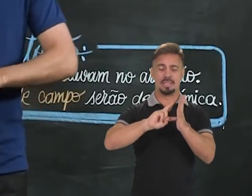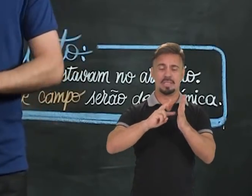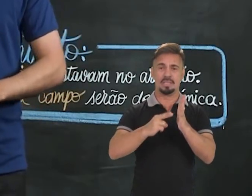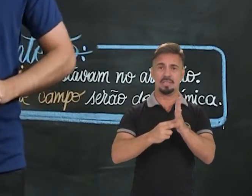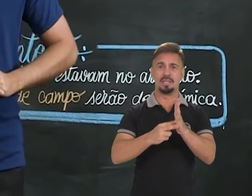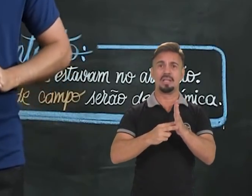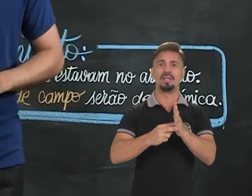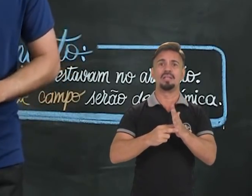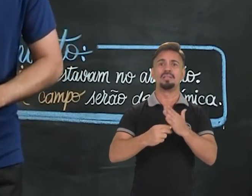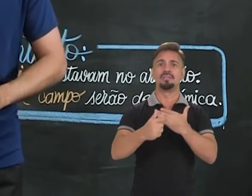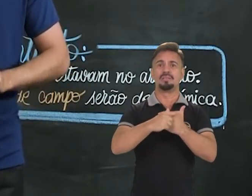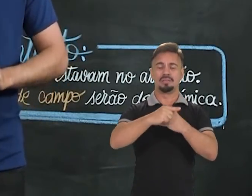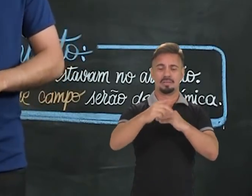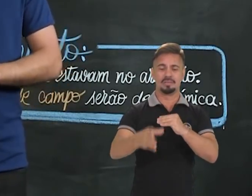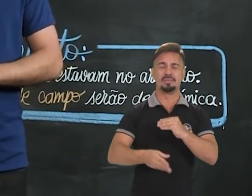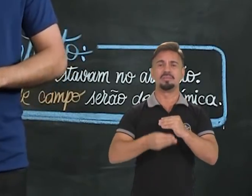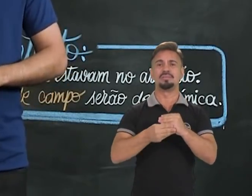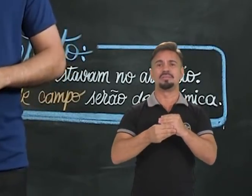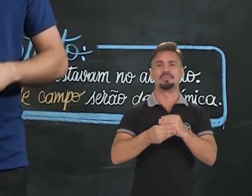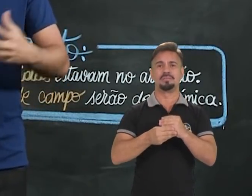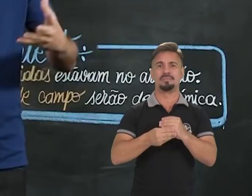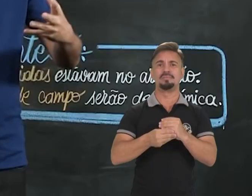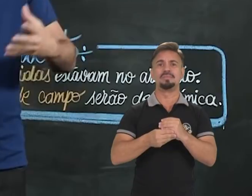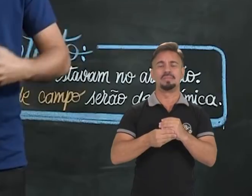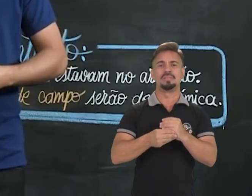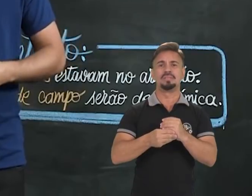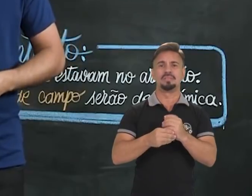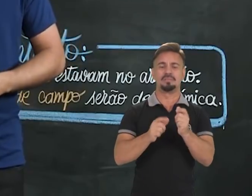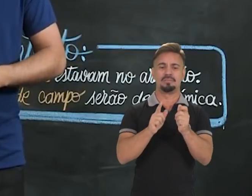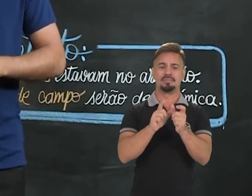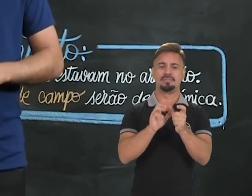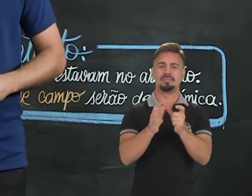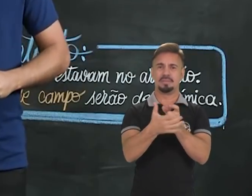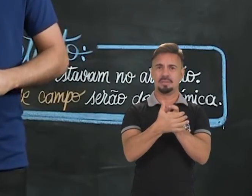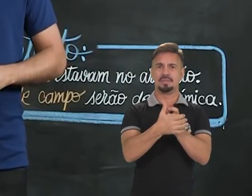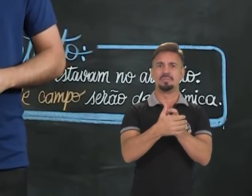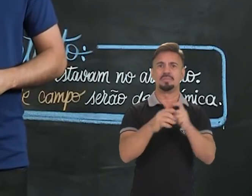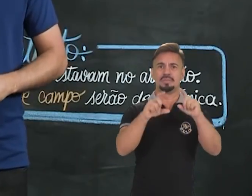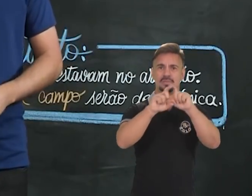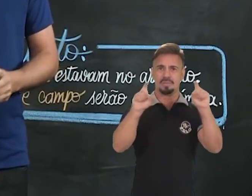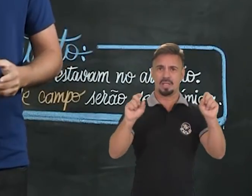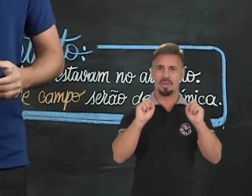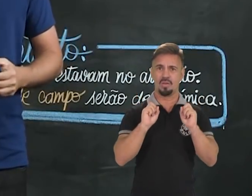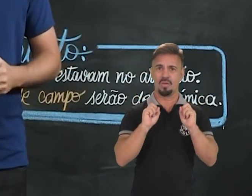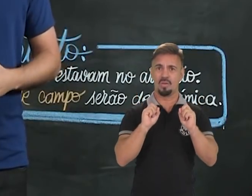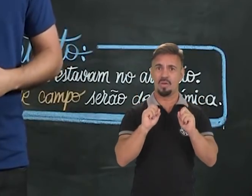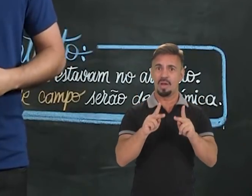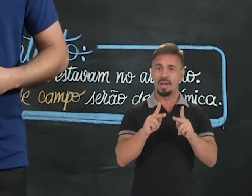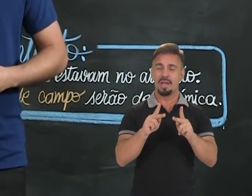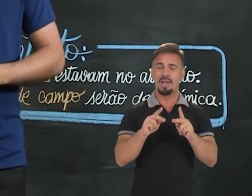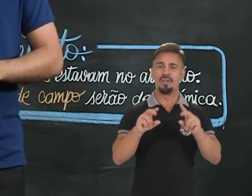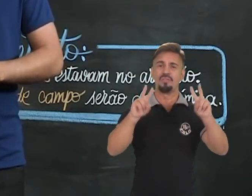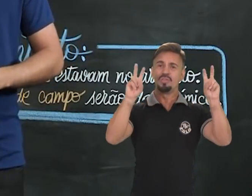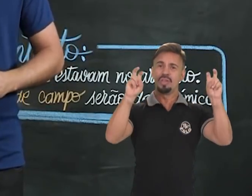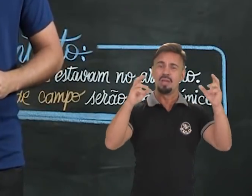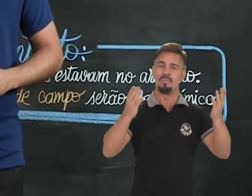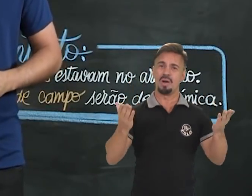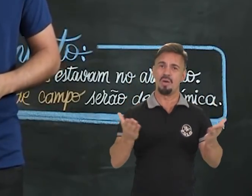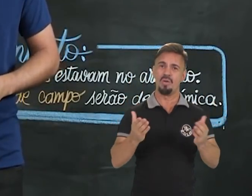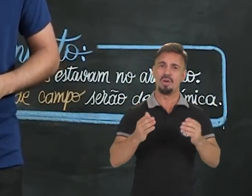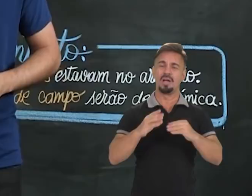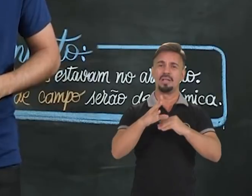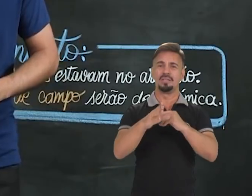significado e funcionam como acessórios desses substantivos. São termos acessórios da oração, ok? Então, esse foi o tema da aula de